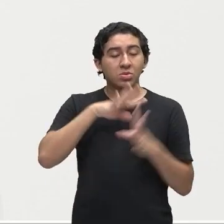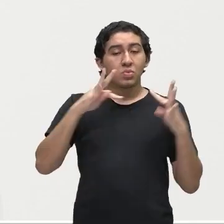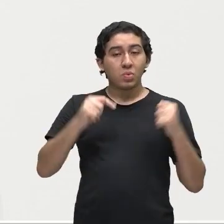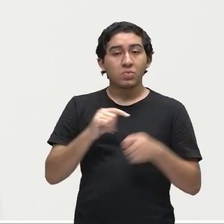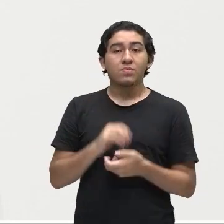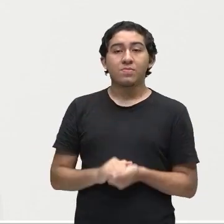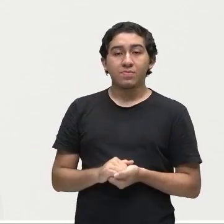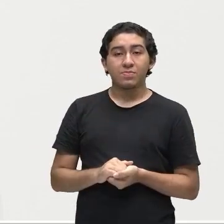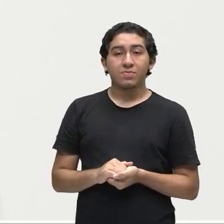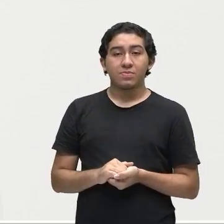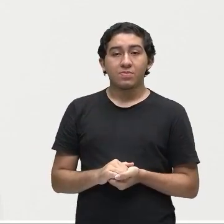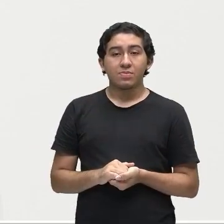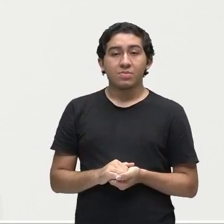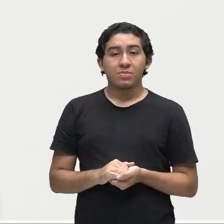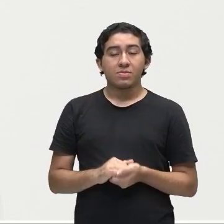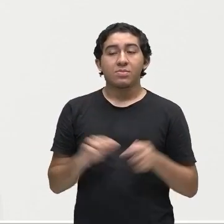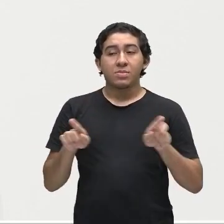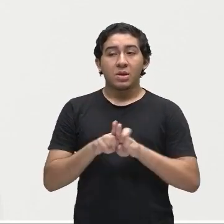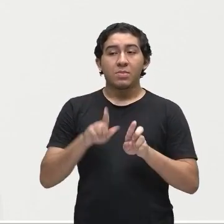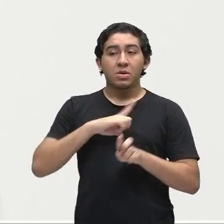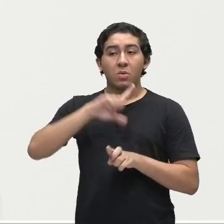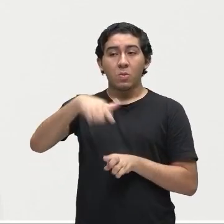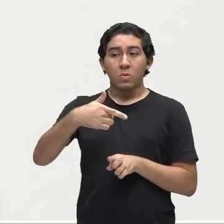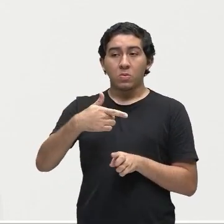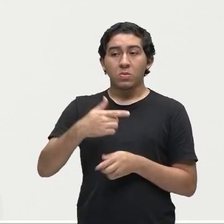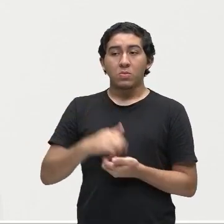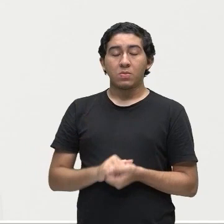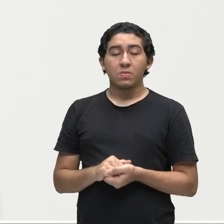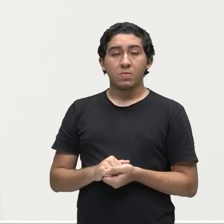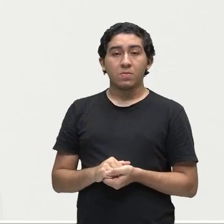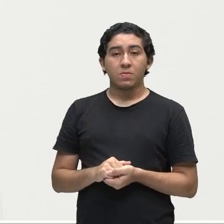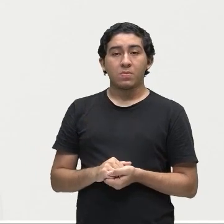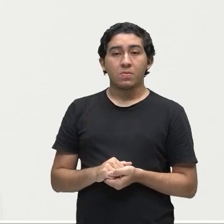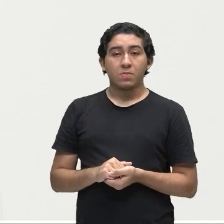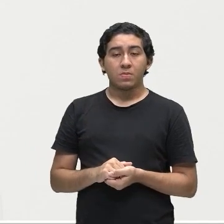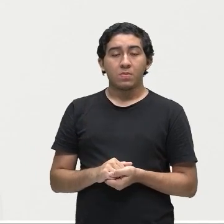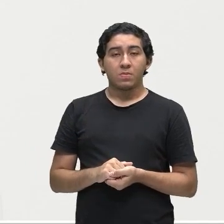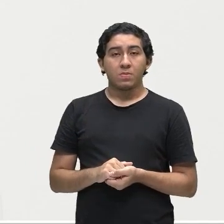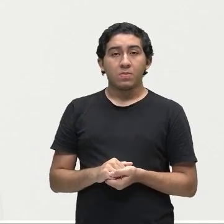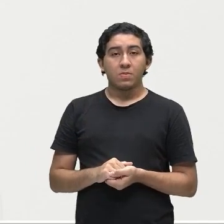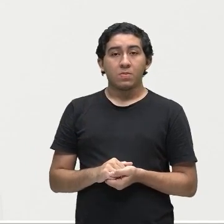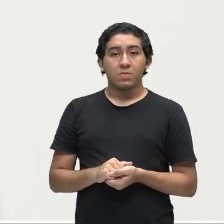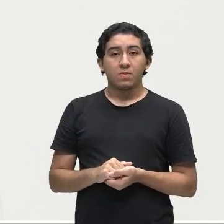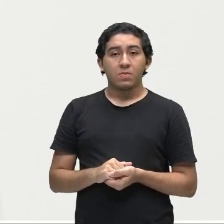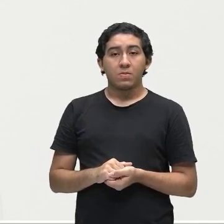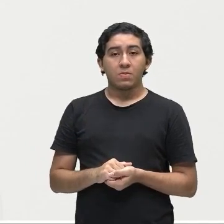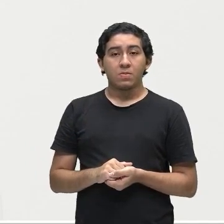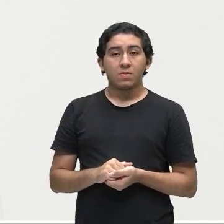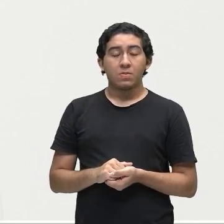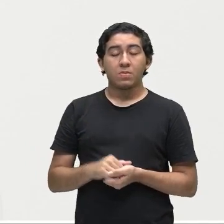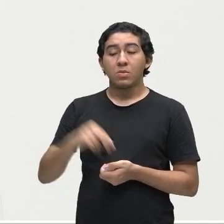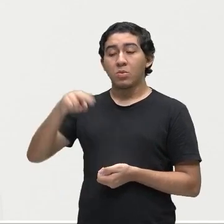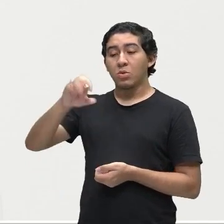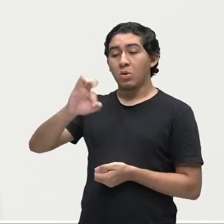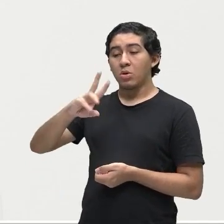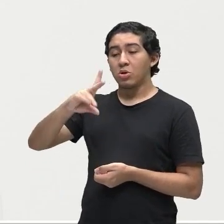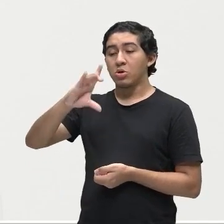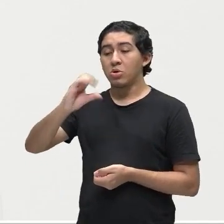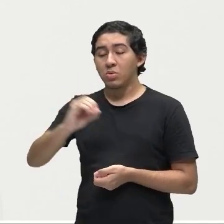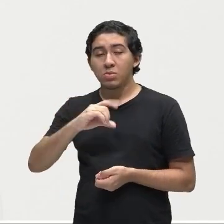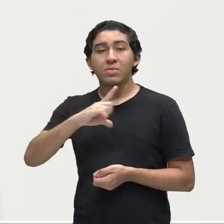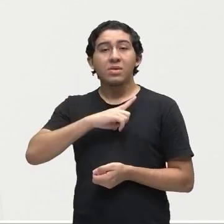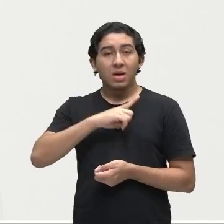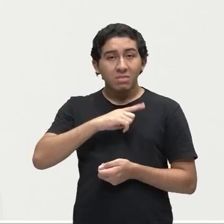vamos ter aqui, ó, a região do eixo nórdico sendo comandada aqui por essas cidades que